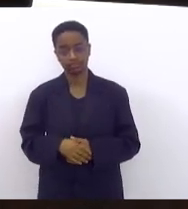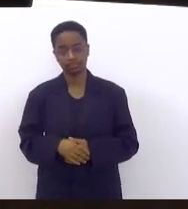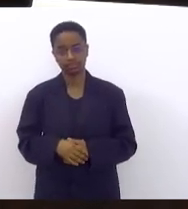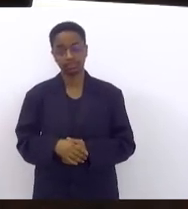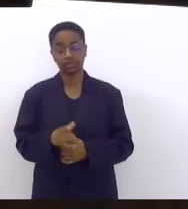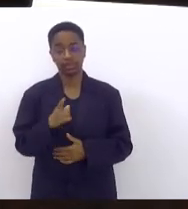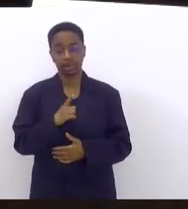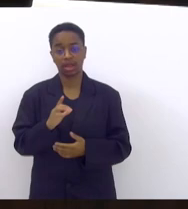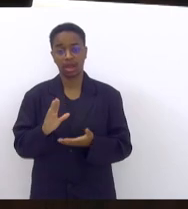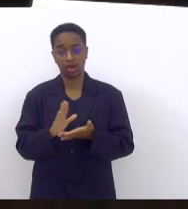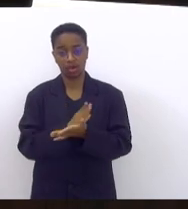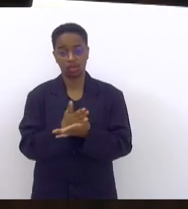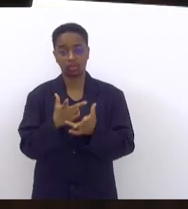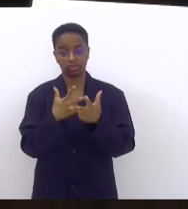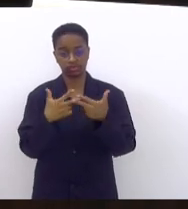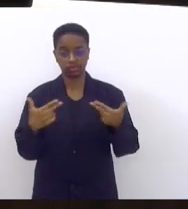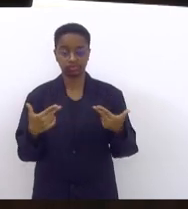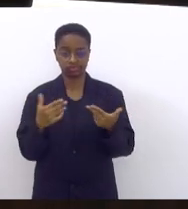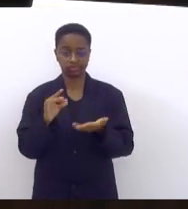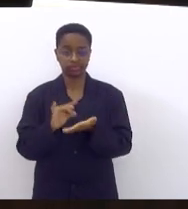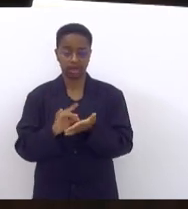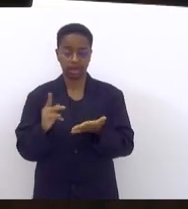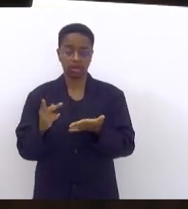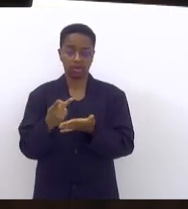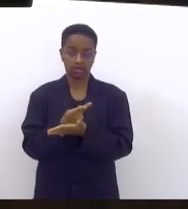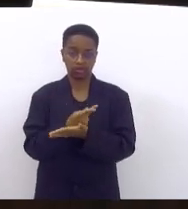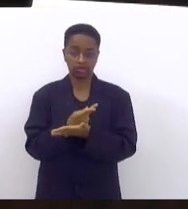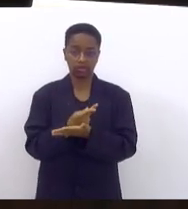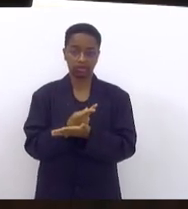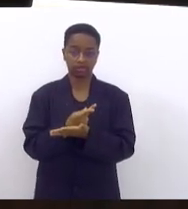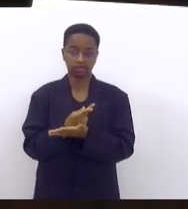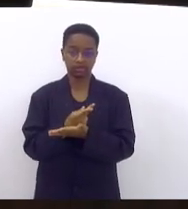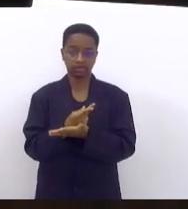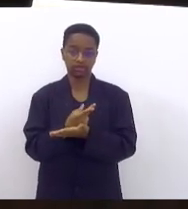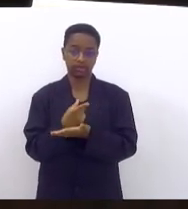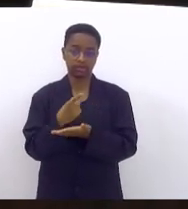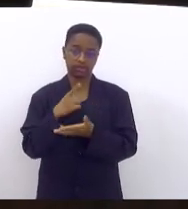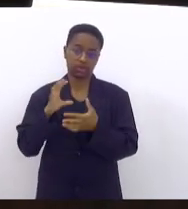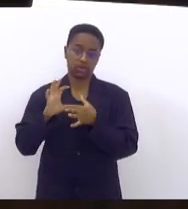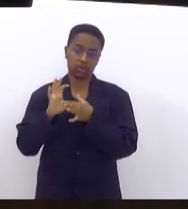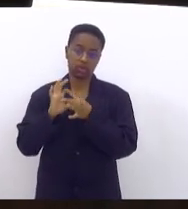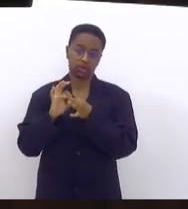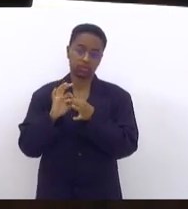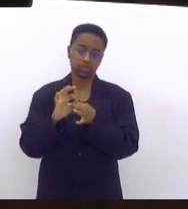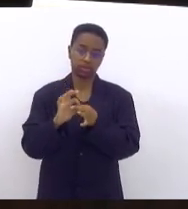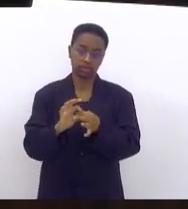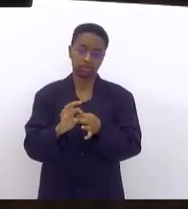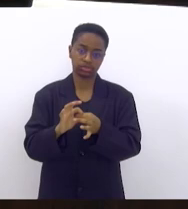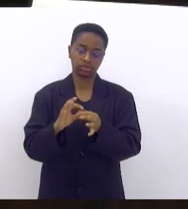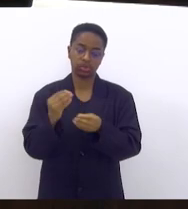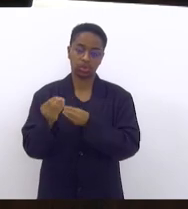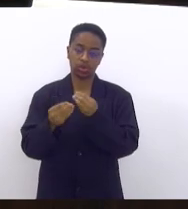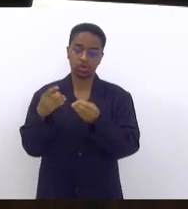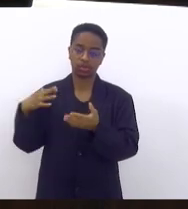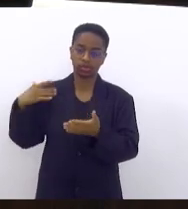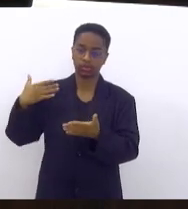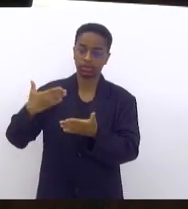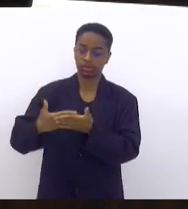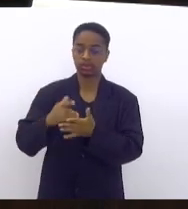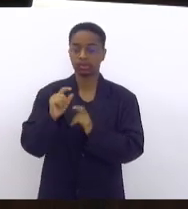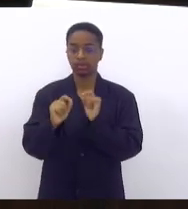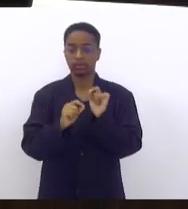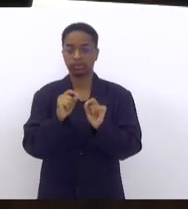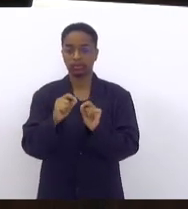existem algumas situações, que aí é o que entra no contexto dessa trajetória, que é uma